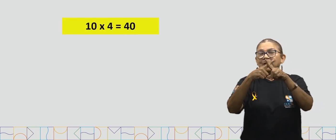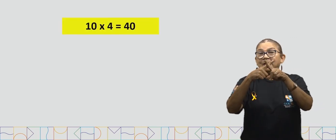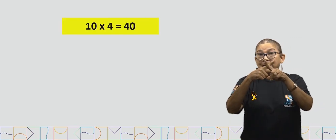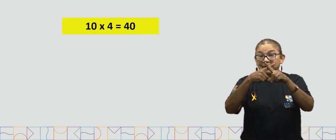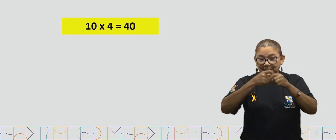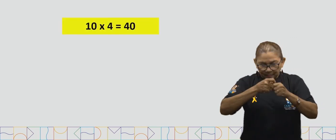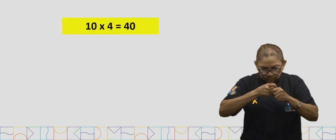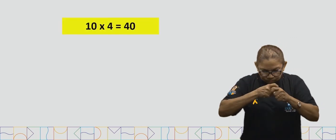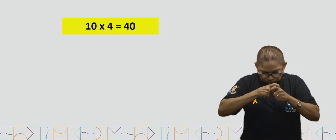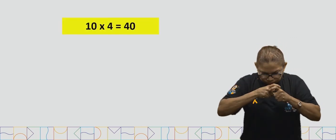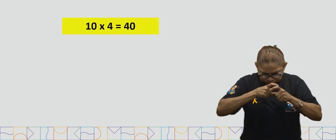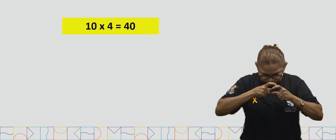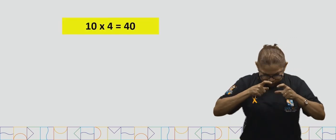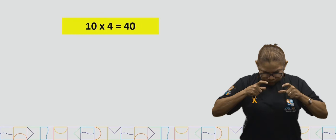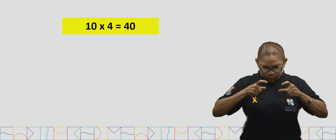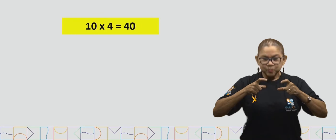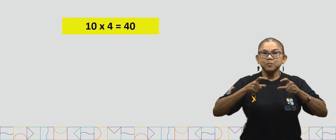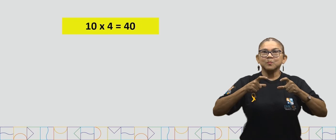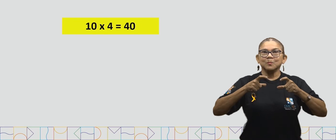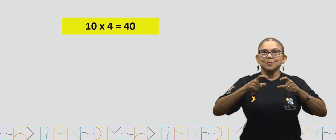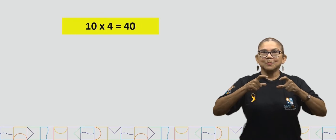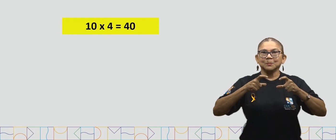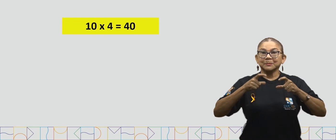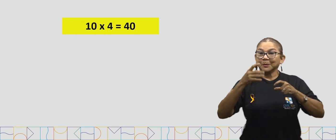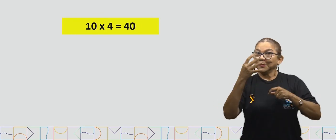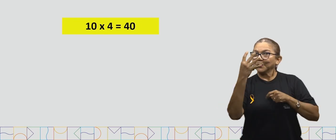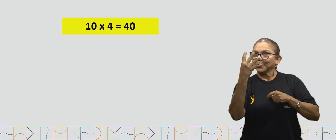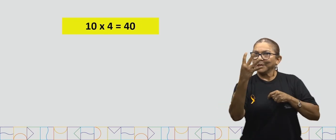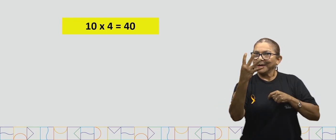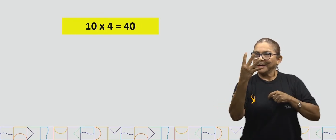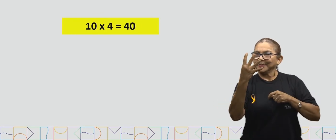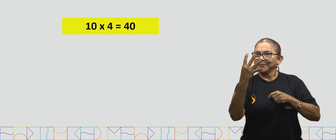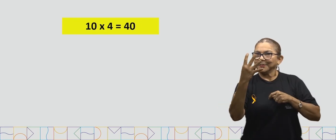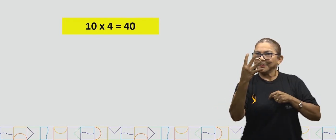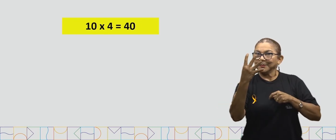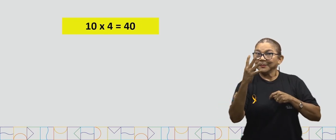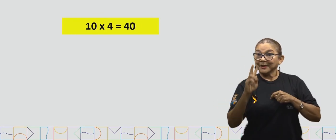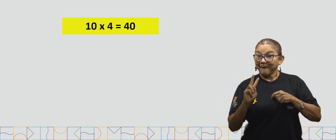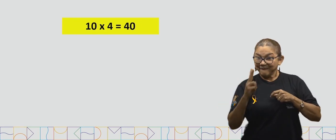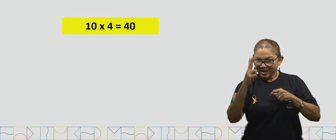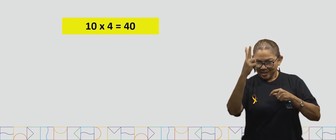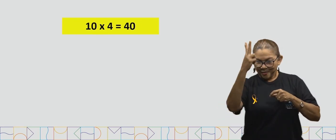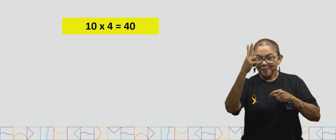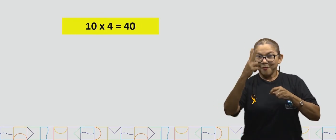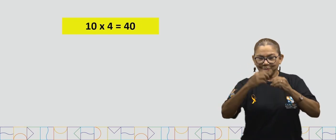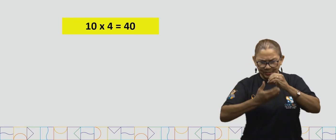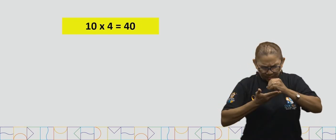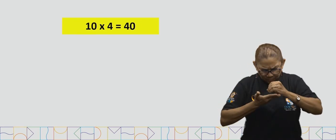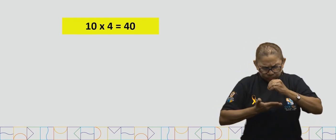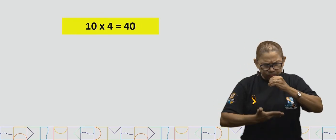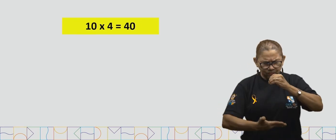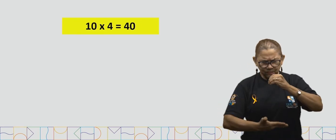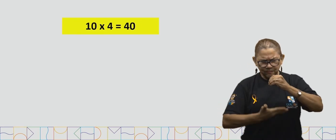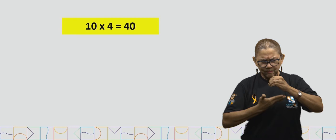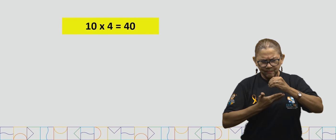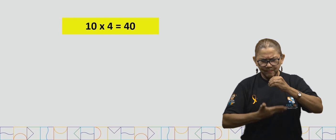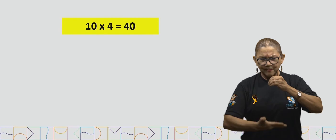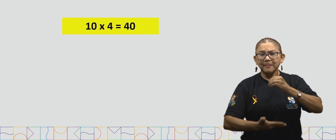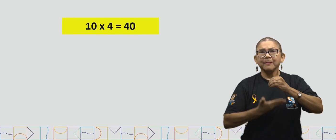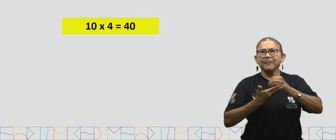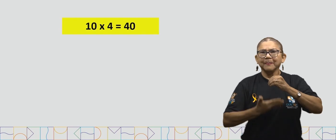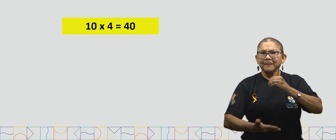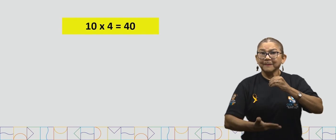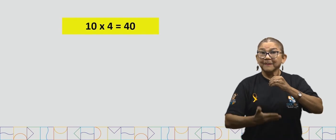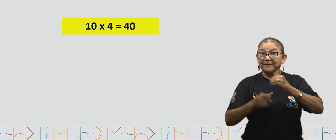de aumento da lente ocular, pelo número 4, que é o valor de aumento da lente objetiva. Com